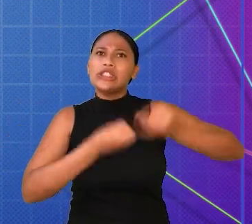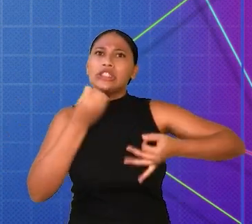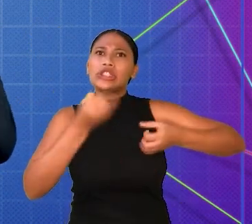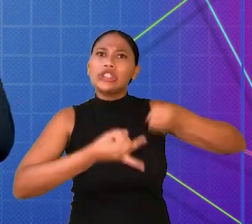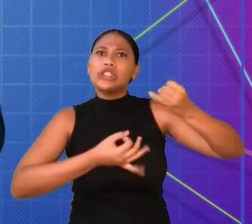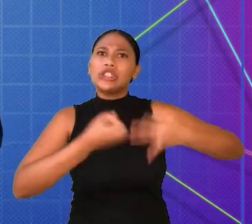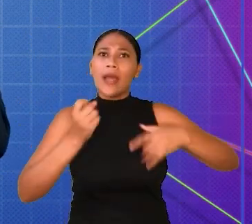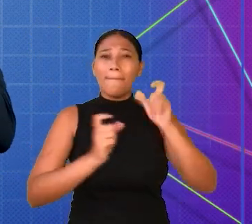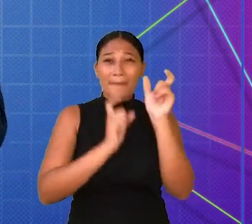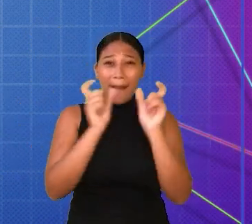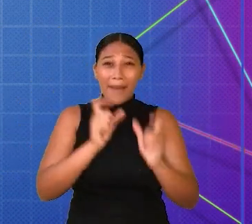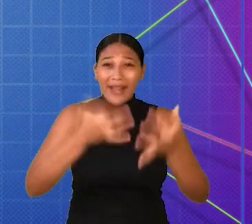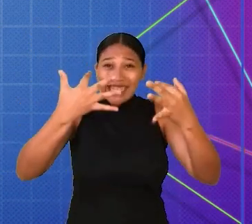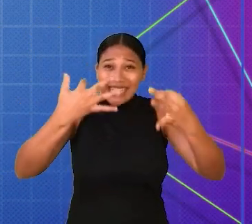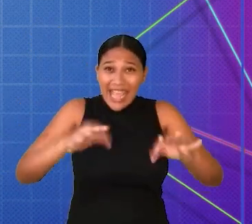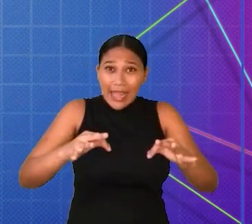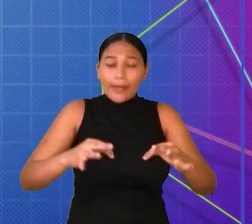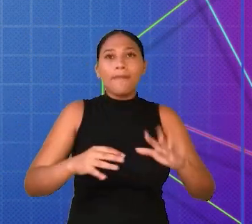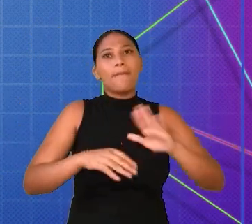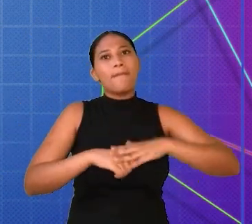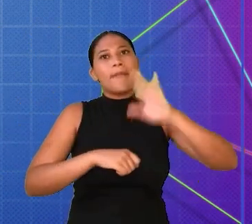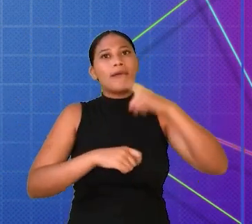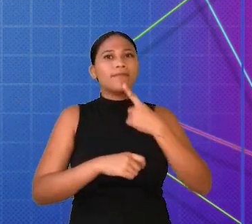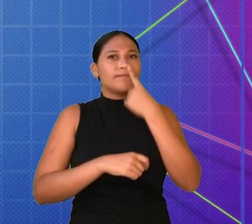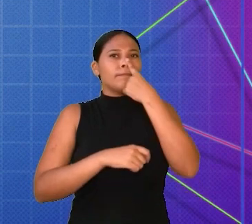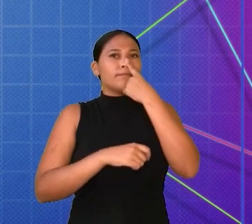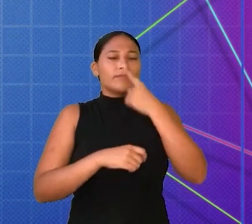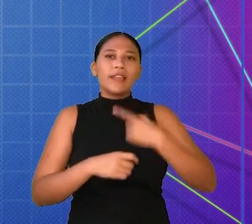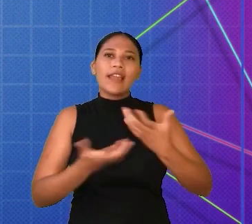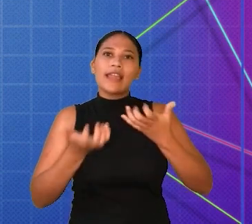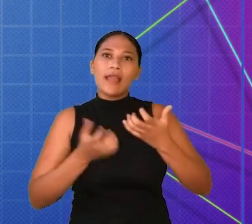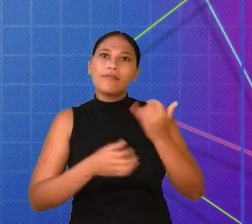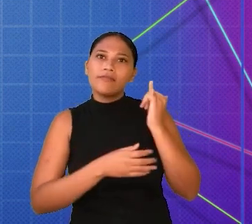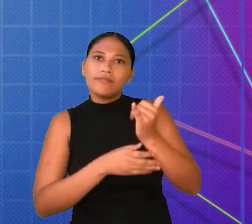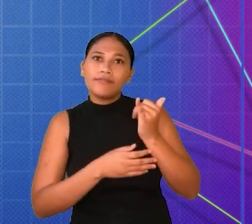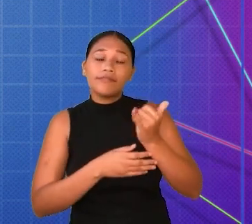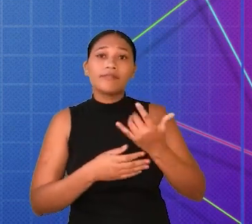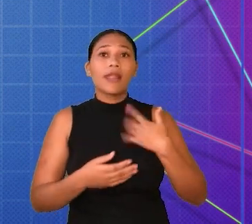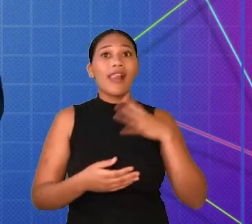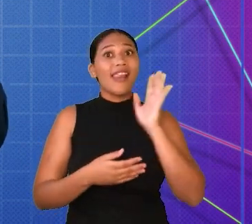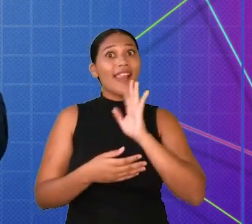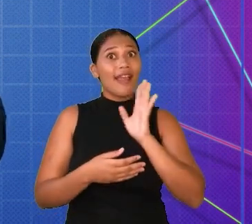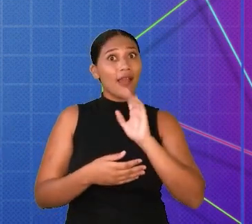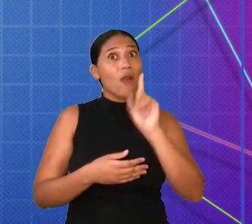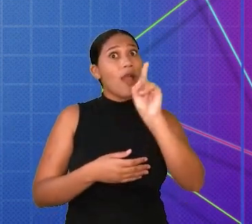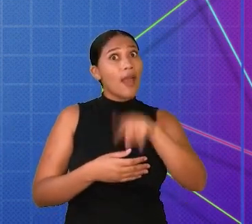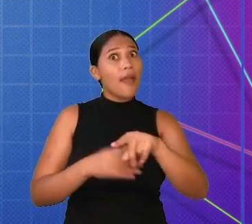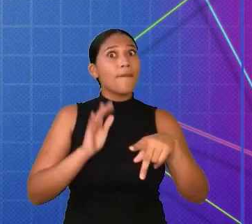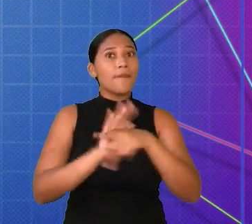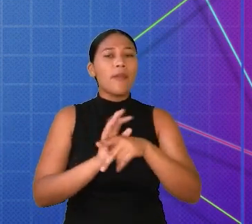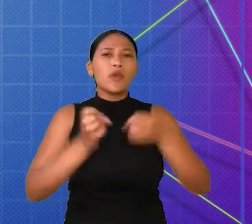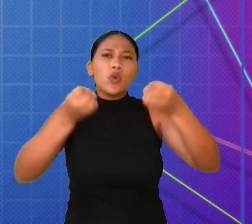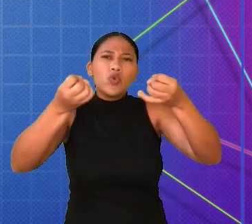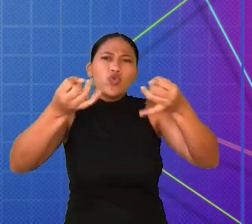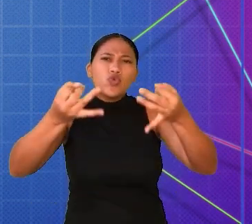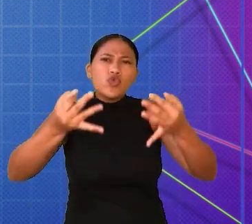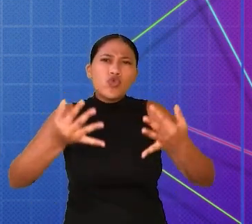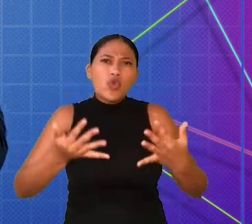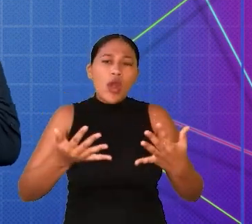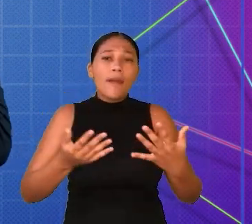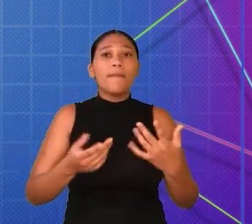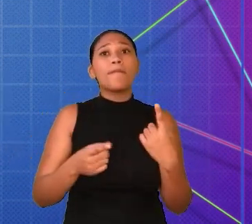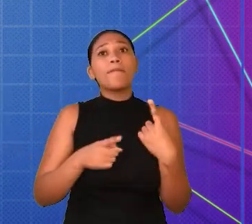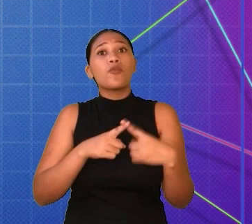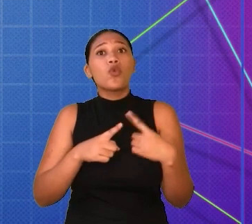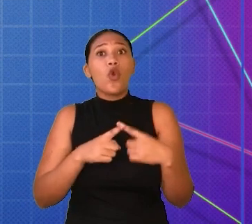ideia. Quanto mais a gente explica uma coisa com as palavras certas, mais isso estará próximo do que a gente quer passar. É legal pensar nisso da